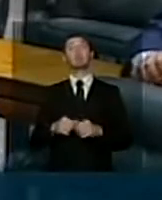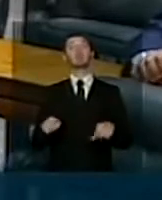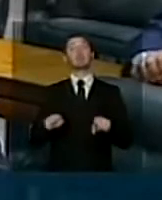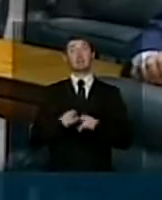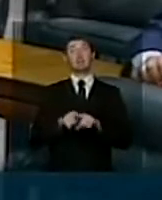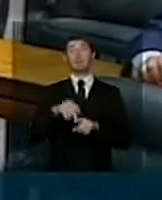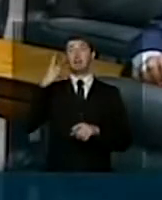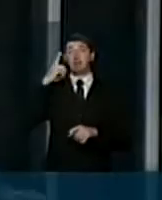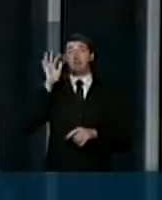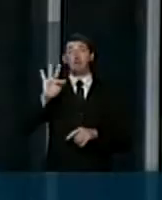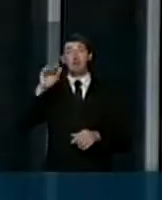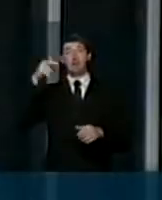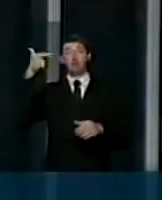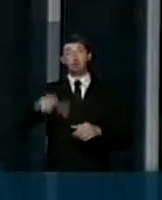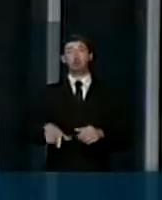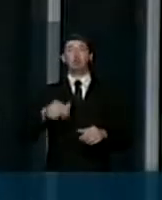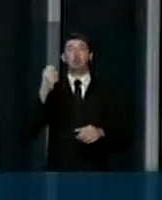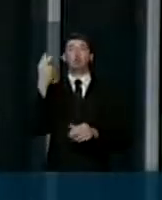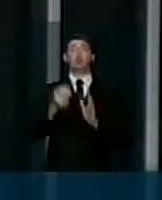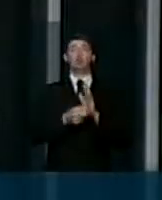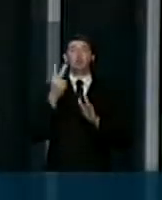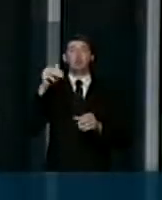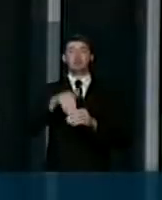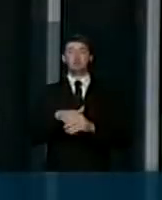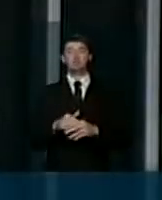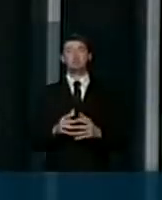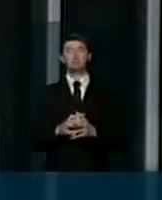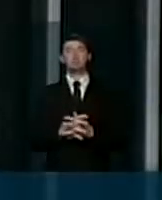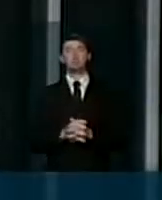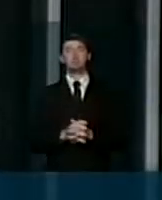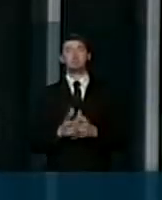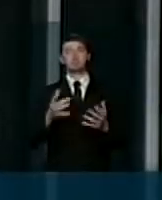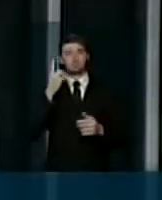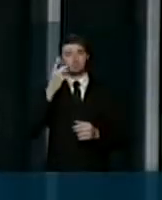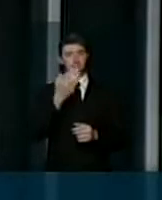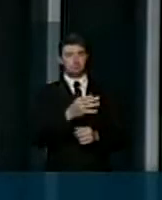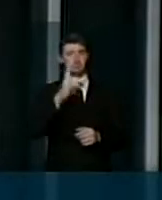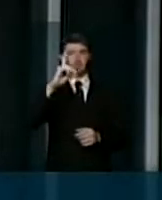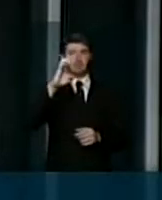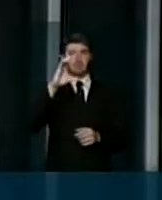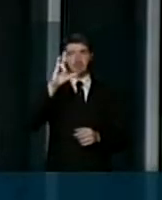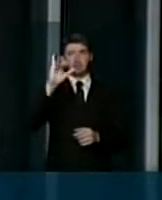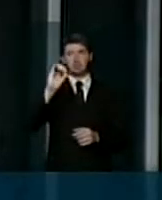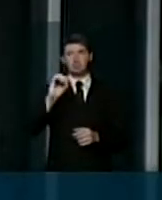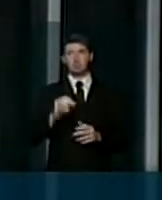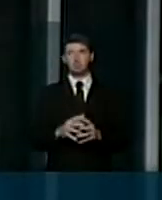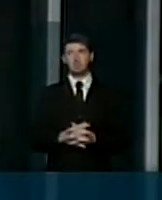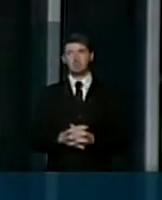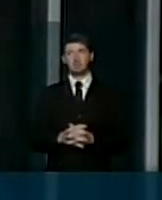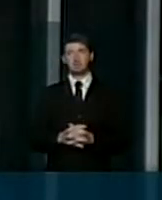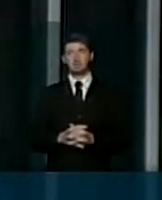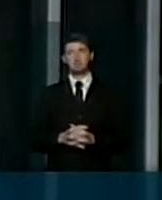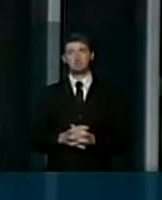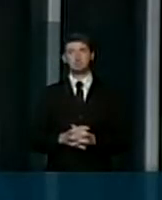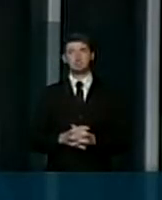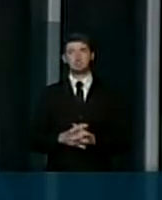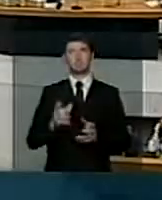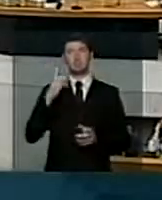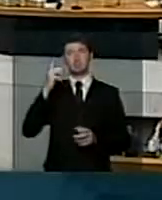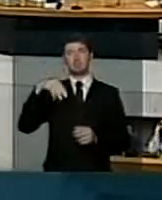Santa Catarina vai ter dificuldade. Então, cumprimento Vossa Excelência pela manifestação, como representante do Planalto